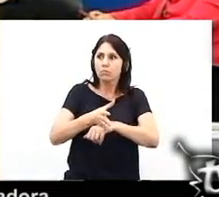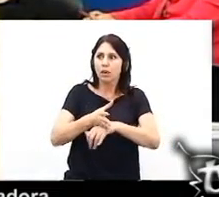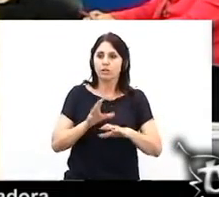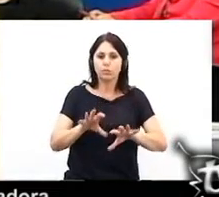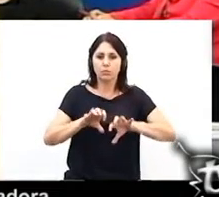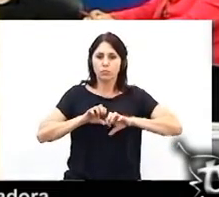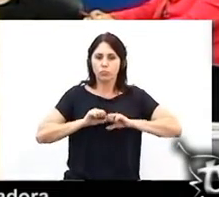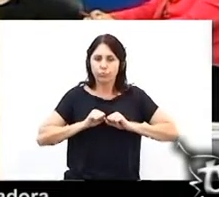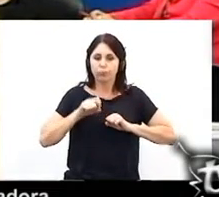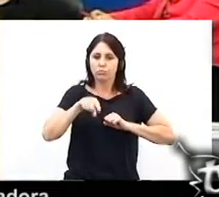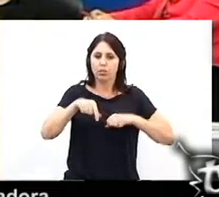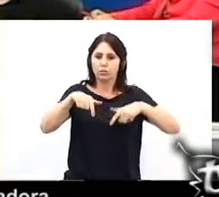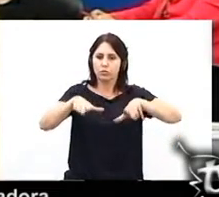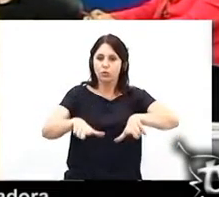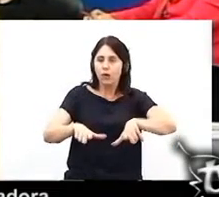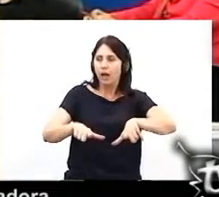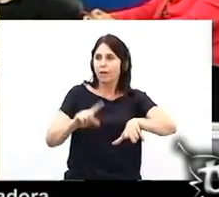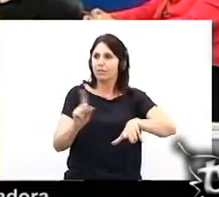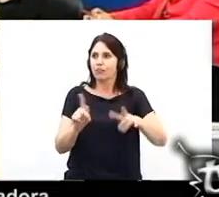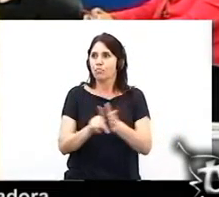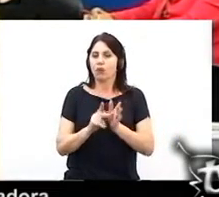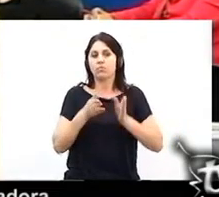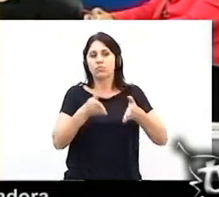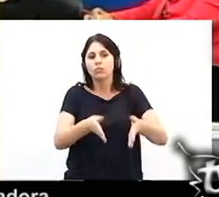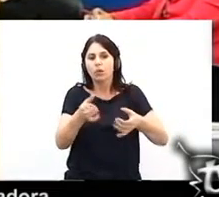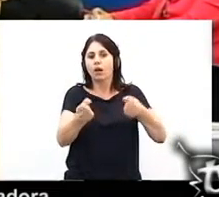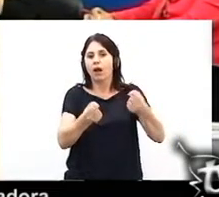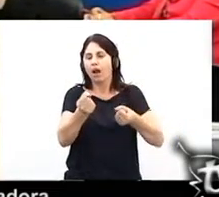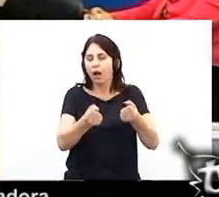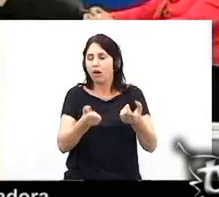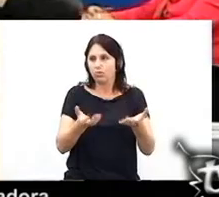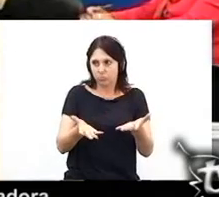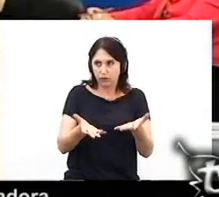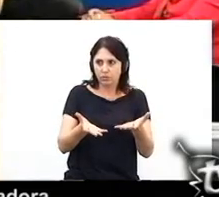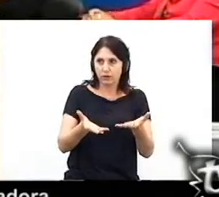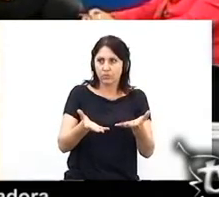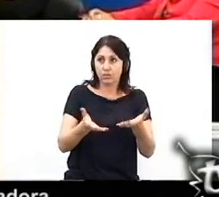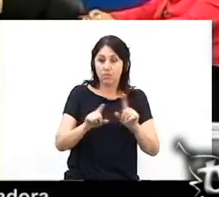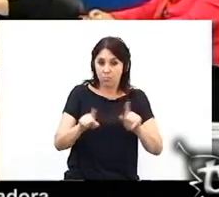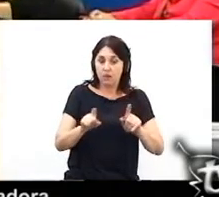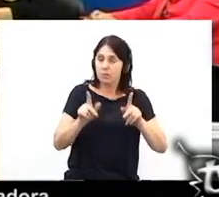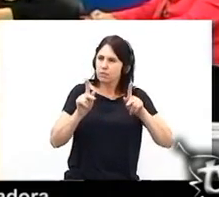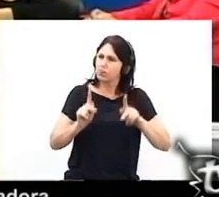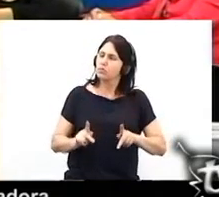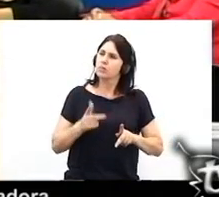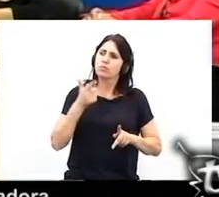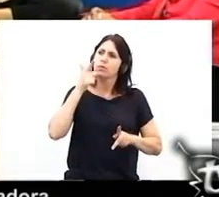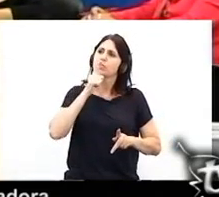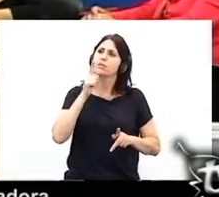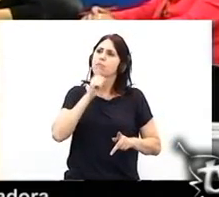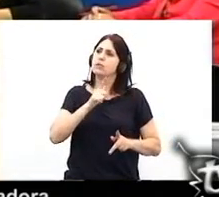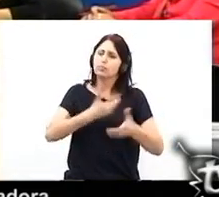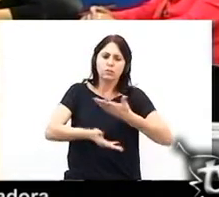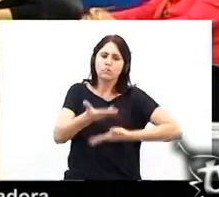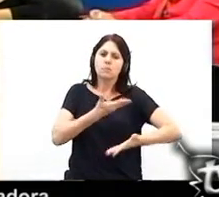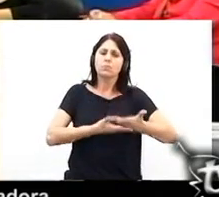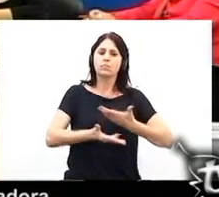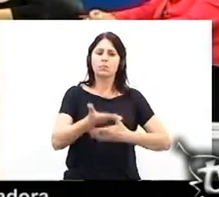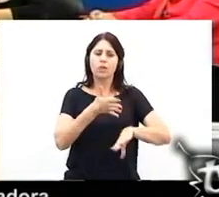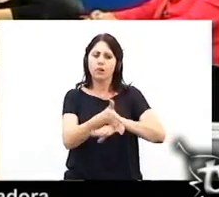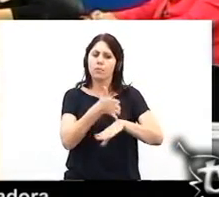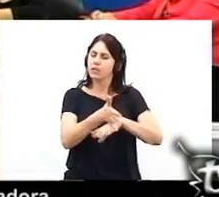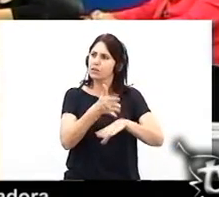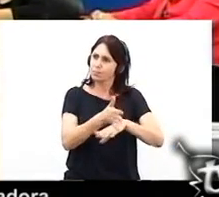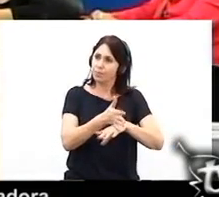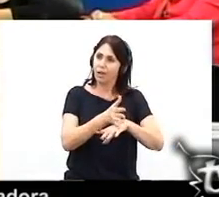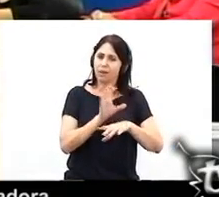de todo um plano, como o plano de mobilidade e todas as questões que Mas é uma apontam. forma de começar a trabalhar a cidade Exatamente. inclusiva, né? Incluir as pessoas para que elas tomem